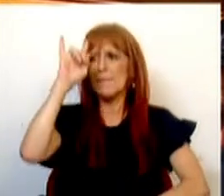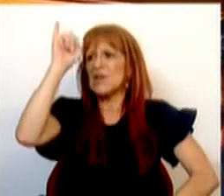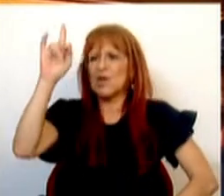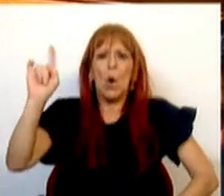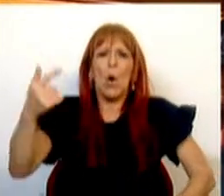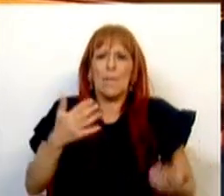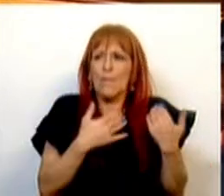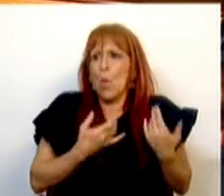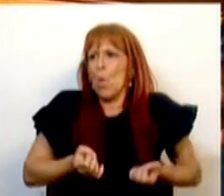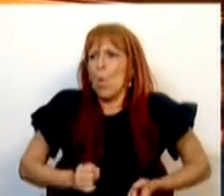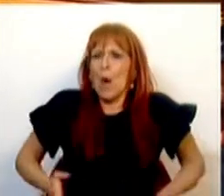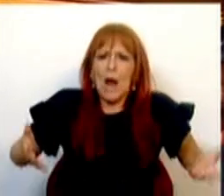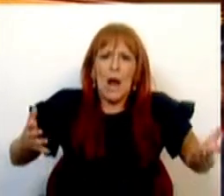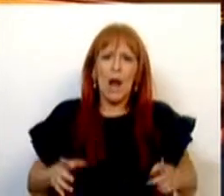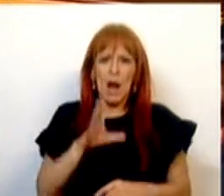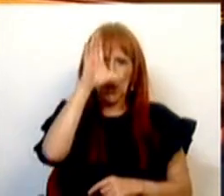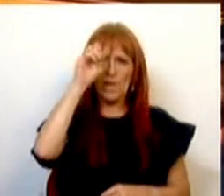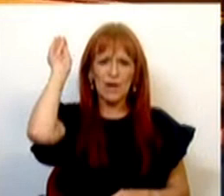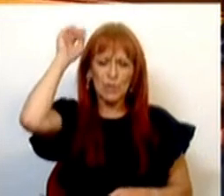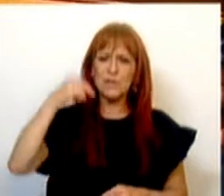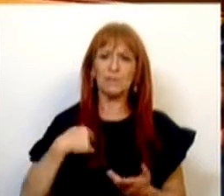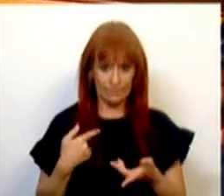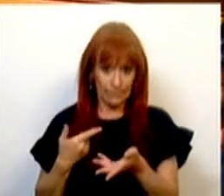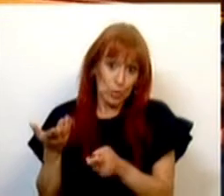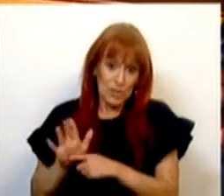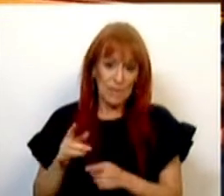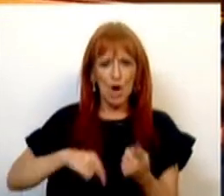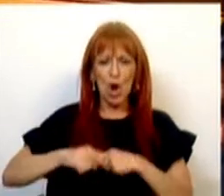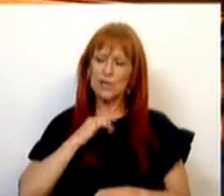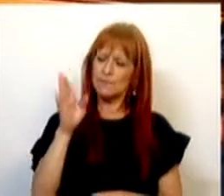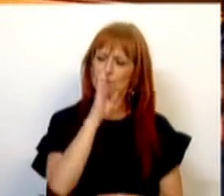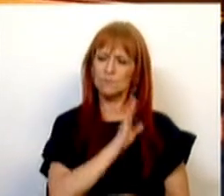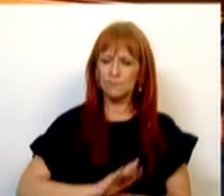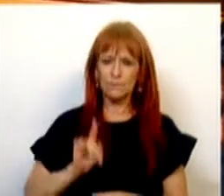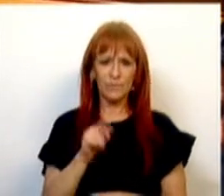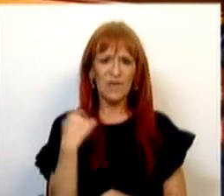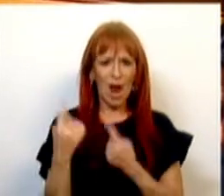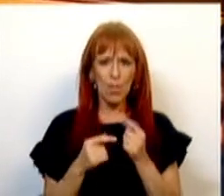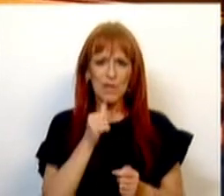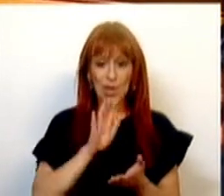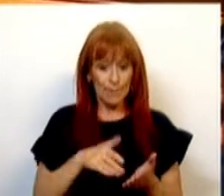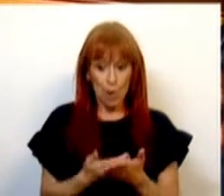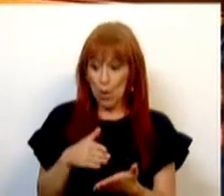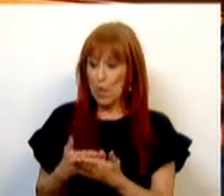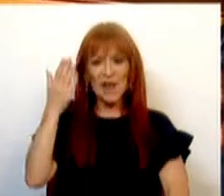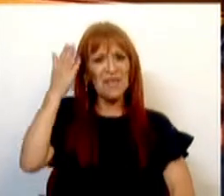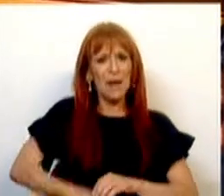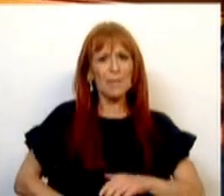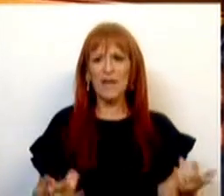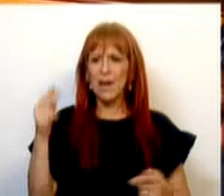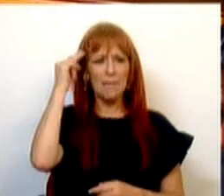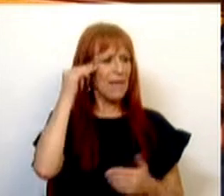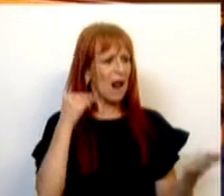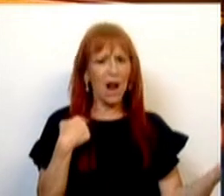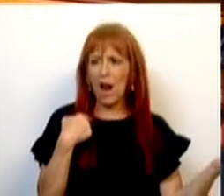seria a responsabilidade da parte do Governo da República, nomeadamente, se nós implementássemos algumas dessas propostas e, de um momento para o outro, a